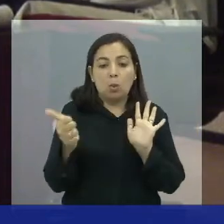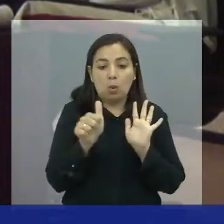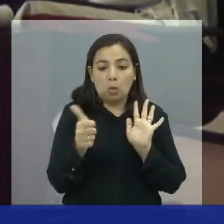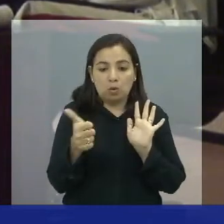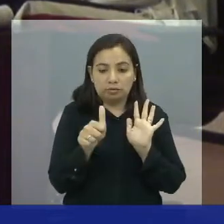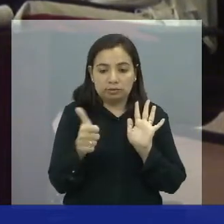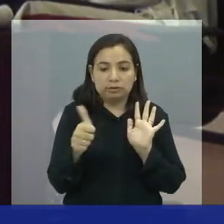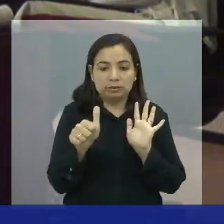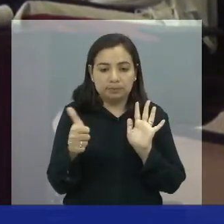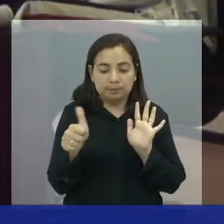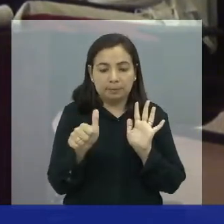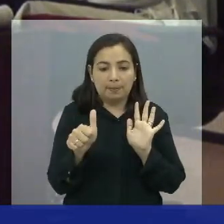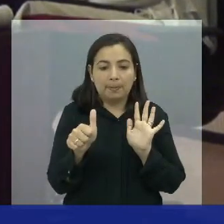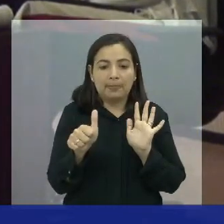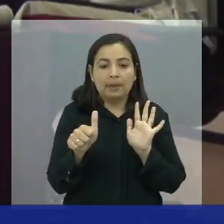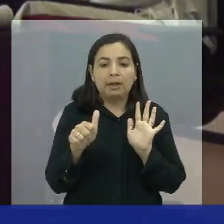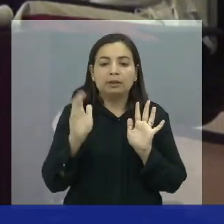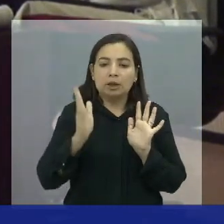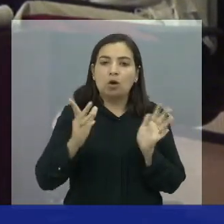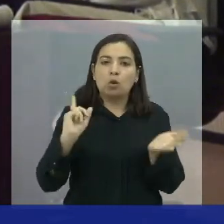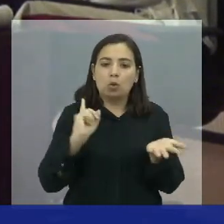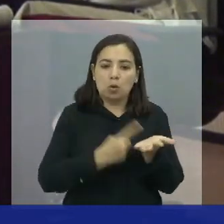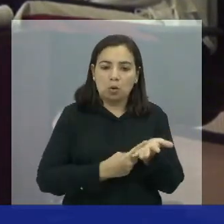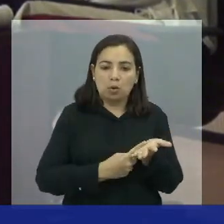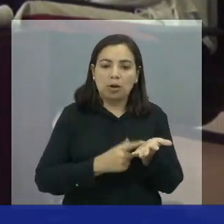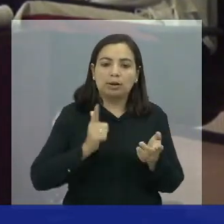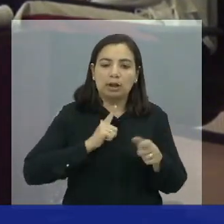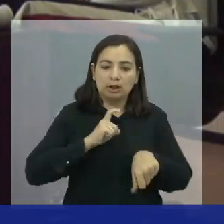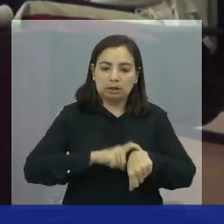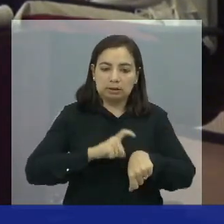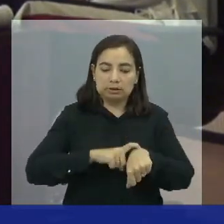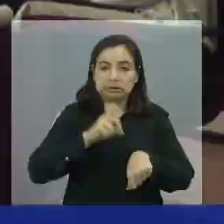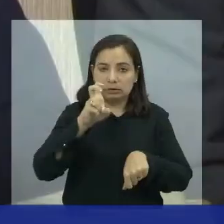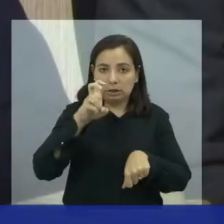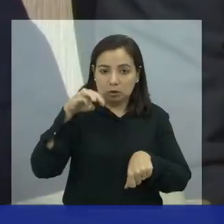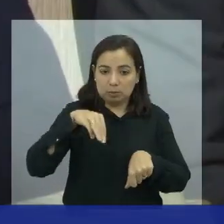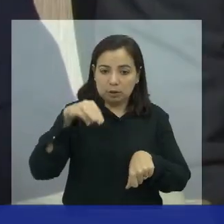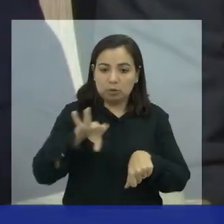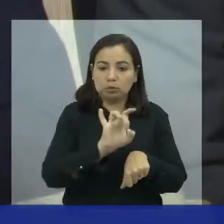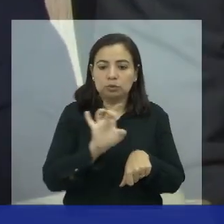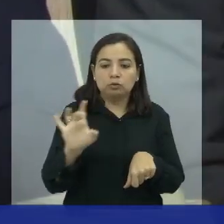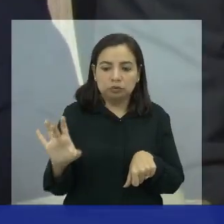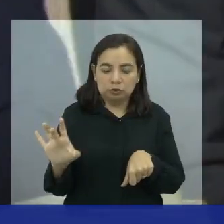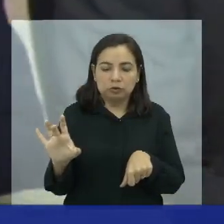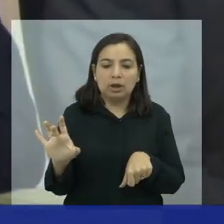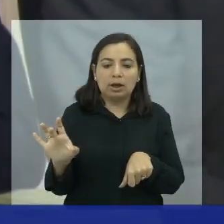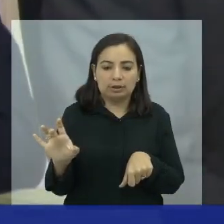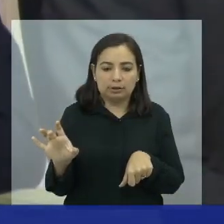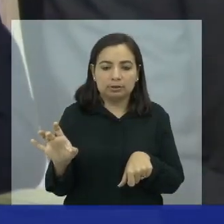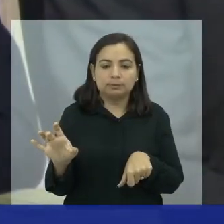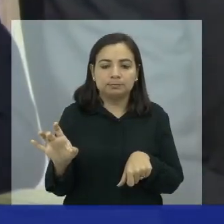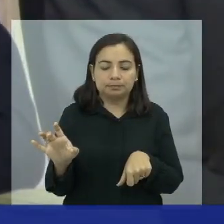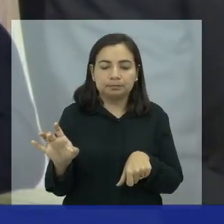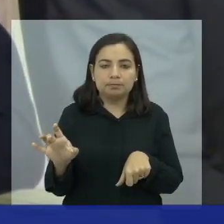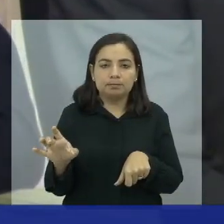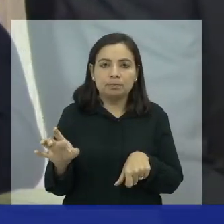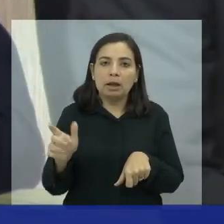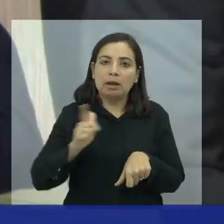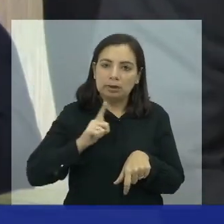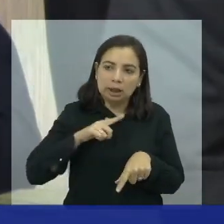tá? Conforme havíamos combinado, o tempo para cada um será de 5 minutos, com devida